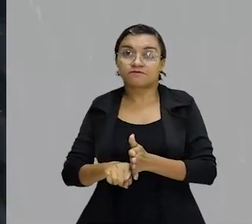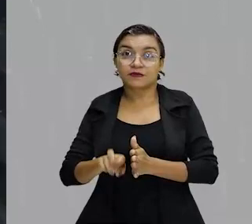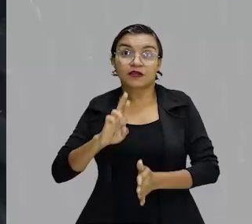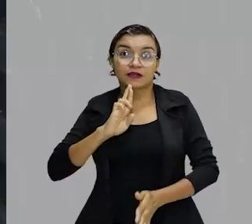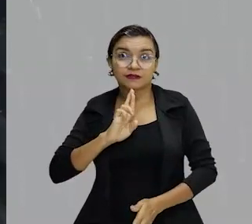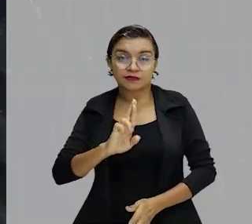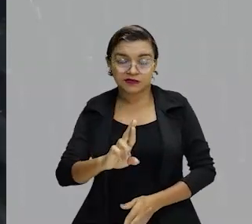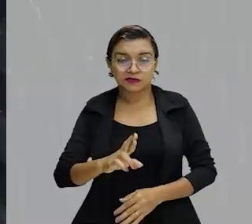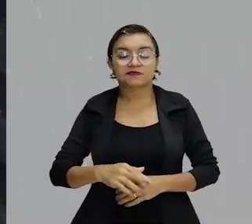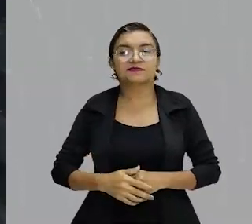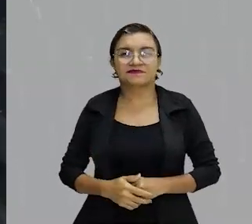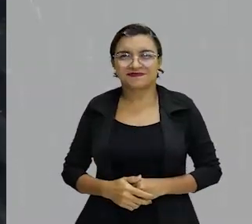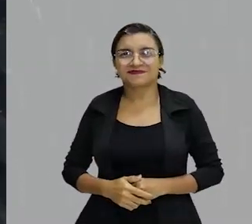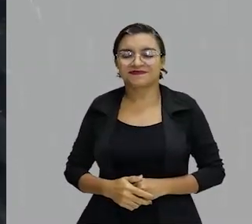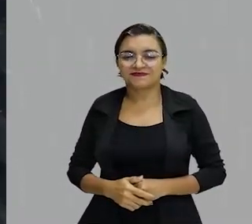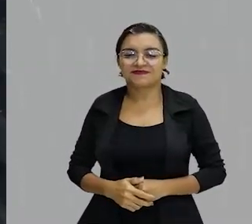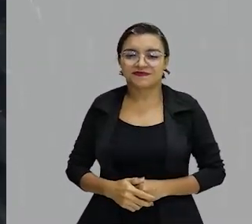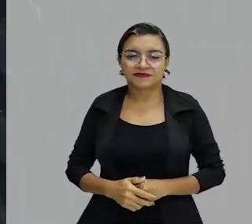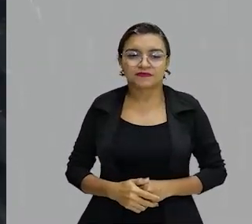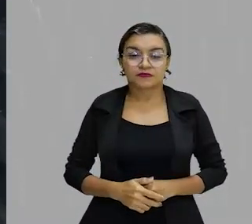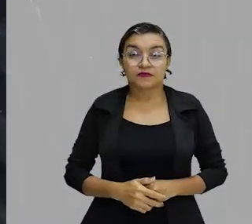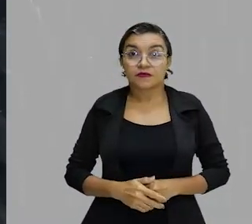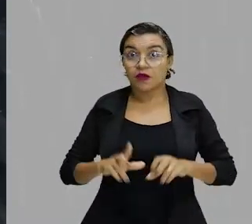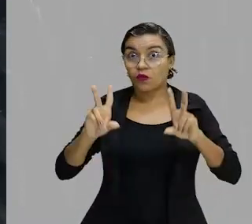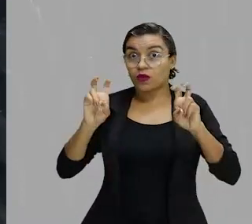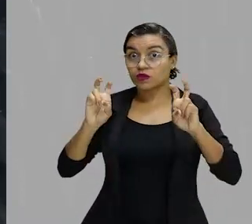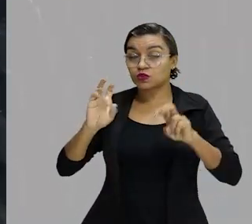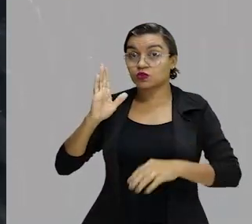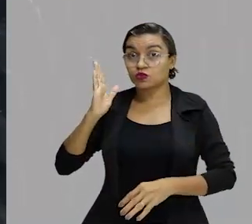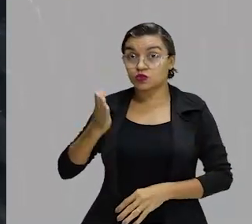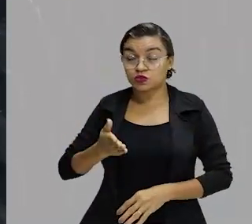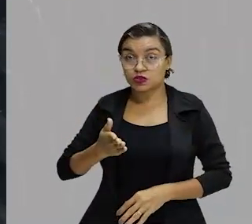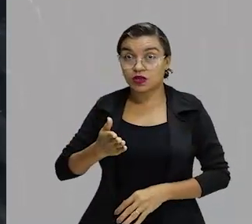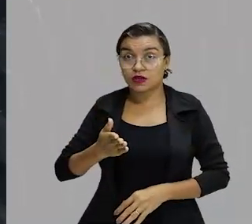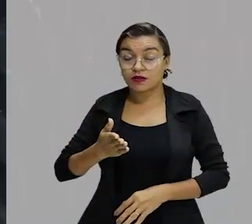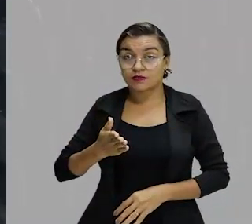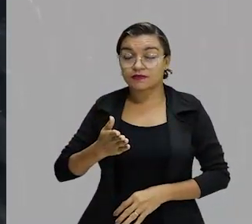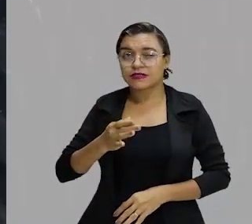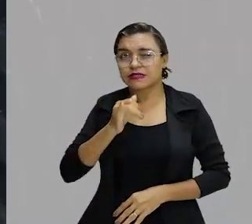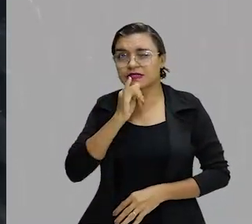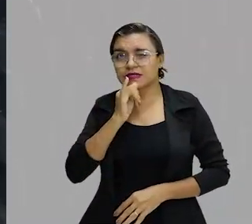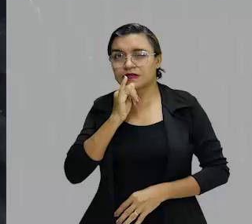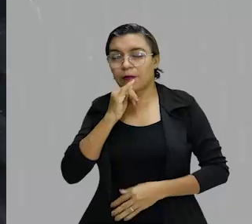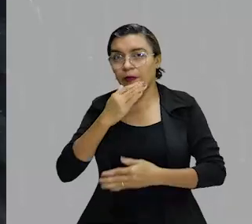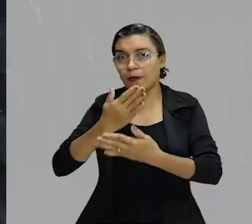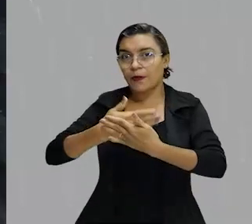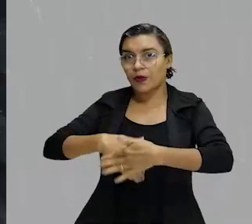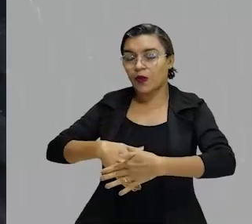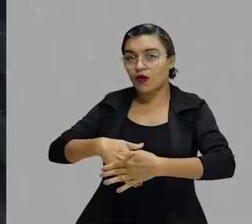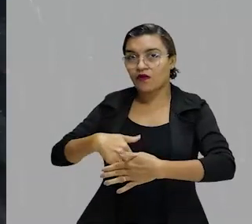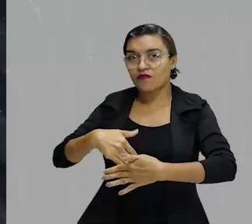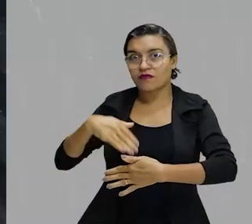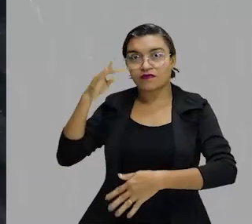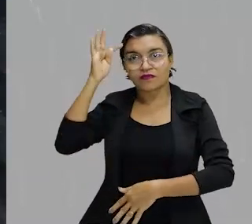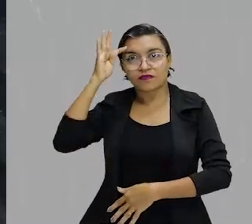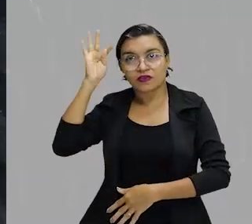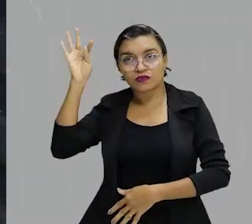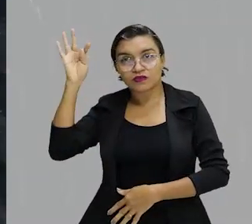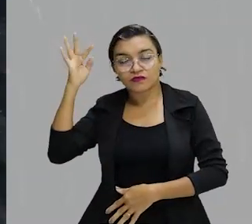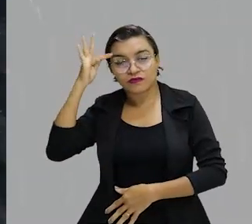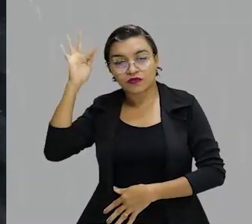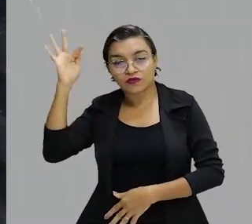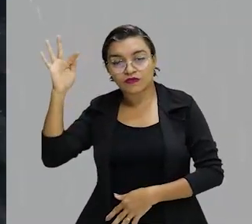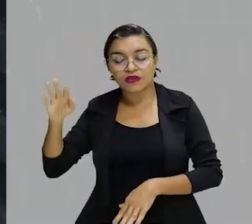Enem. Já vou dar um spoiler para vocês. Esse assunto já caiu na prova de filosofia, já caiu na prova de língua portuguesa